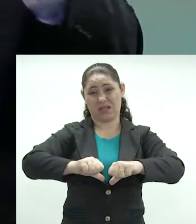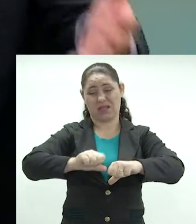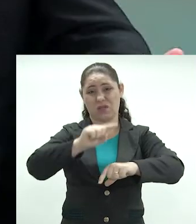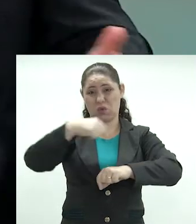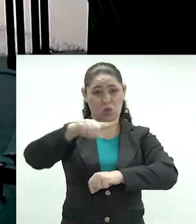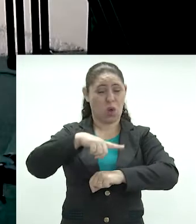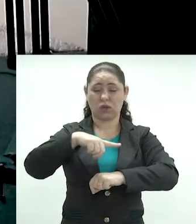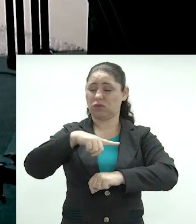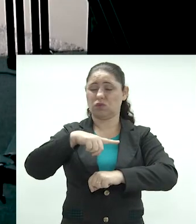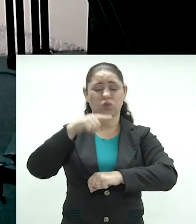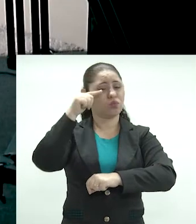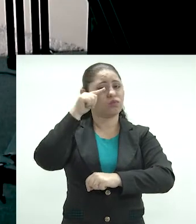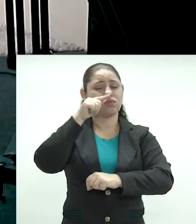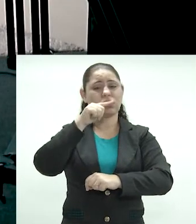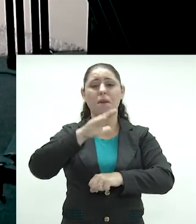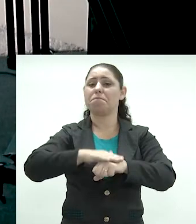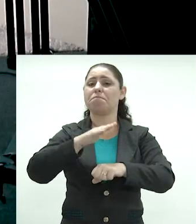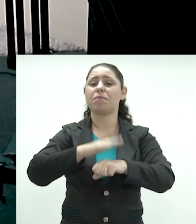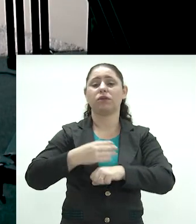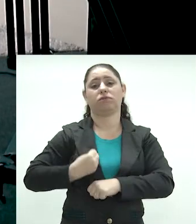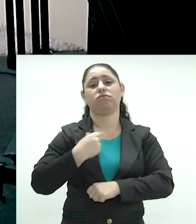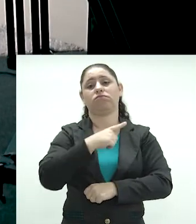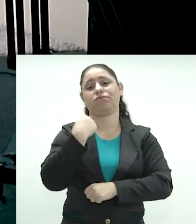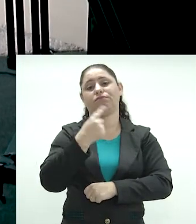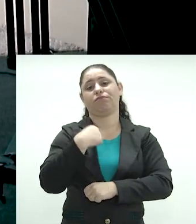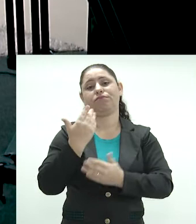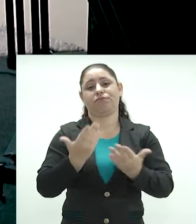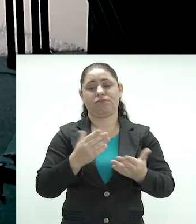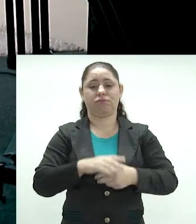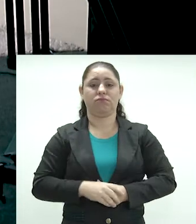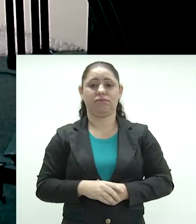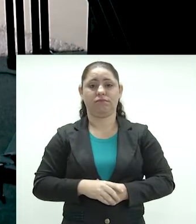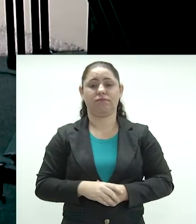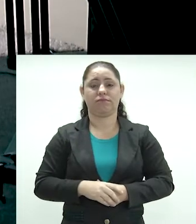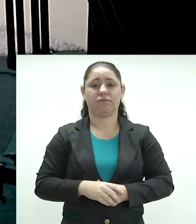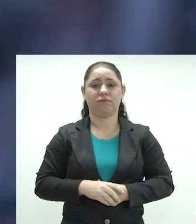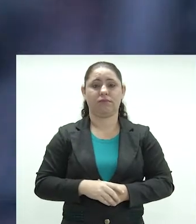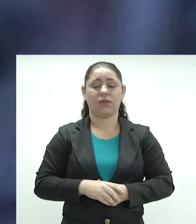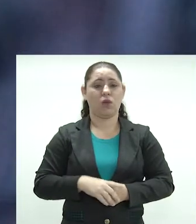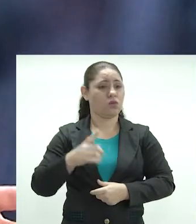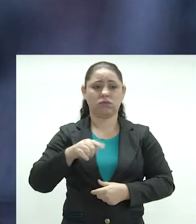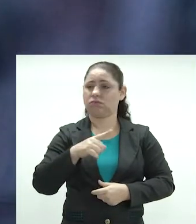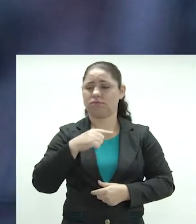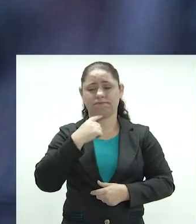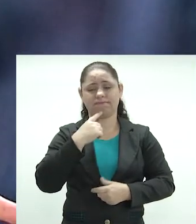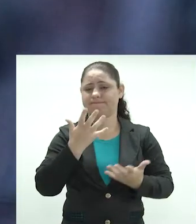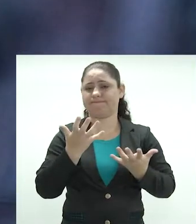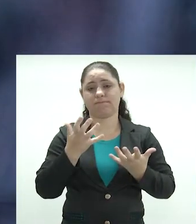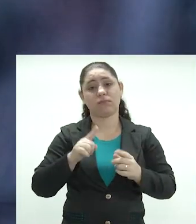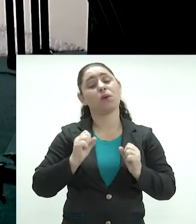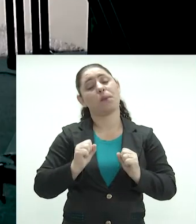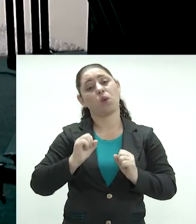mais incisiva e que nós não suportemos aí e mais vidas se percam no dia a dia. Isso não é o que